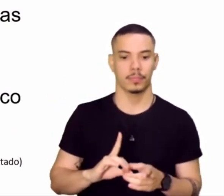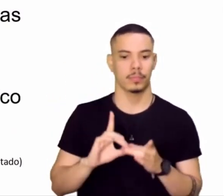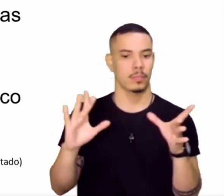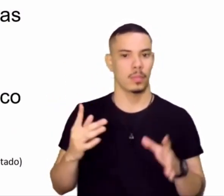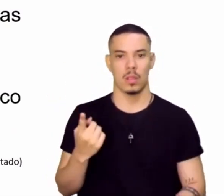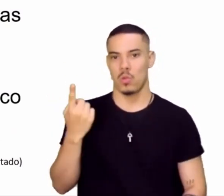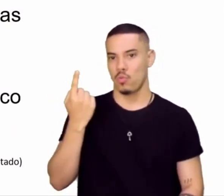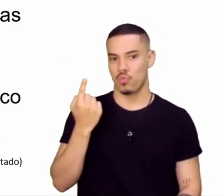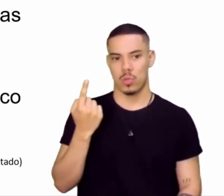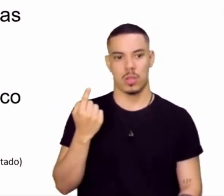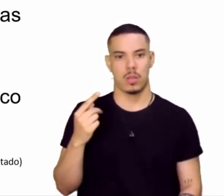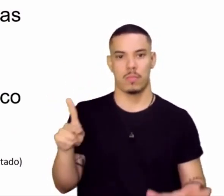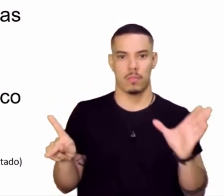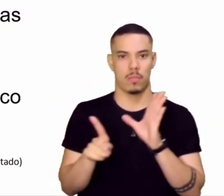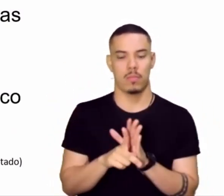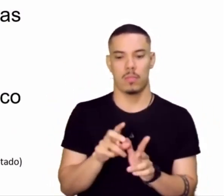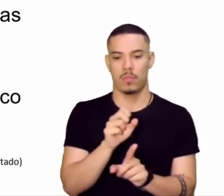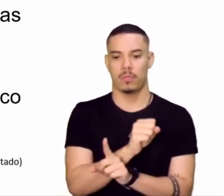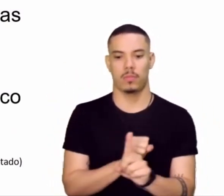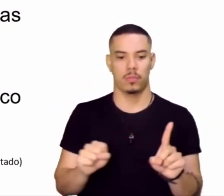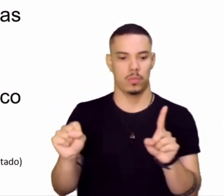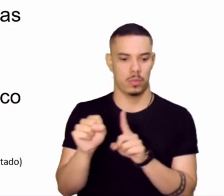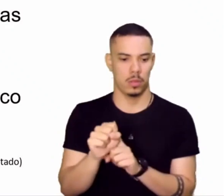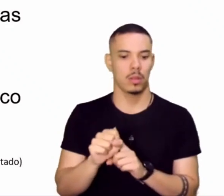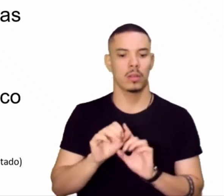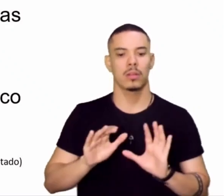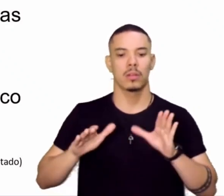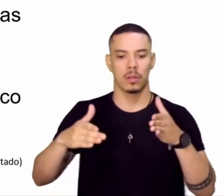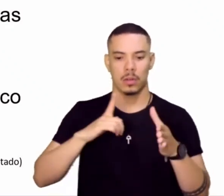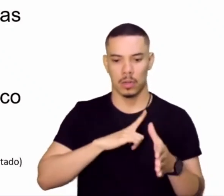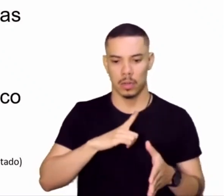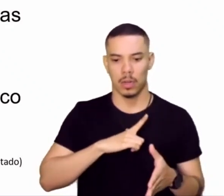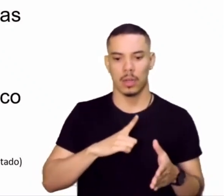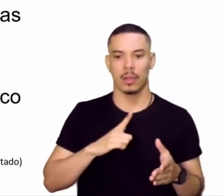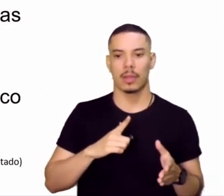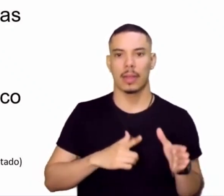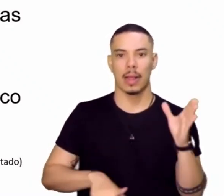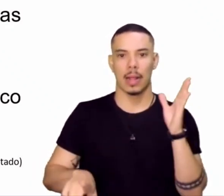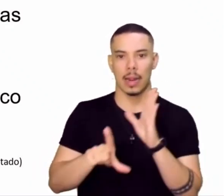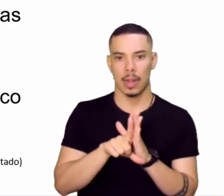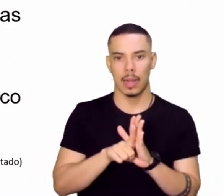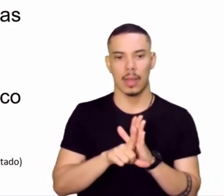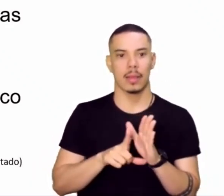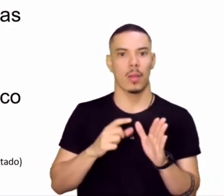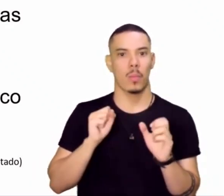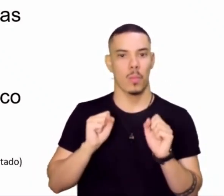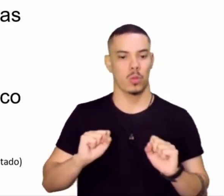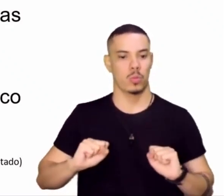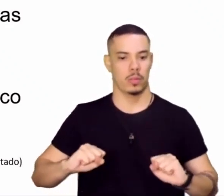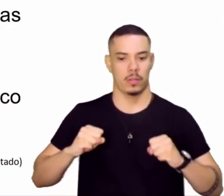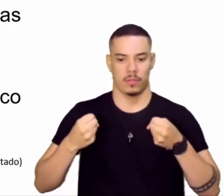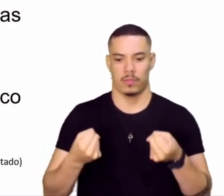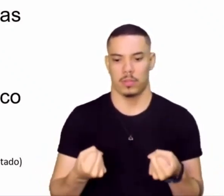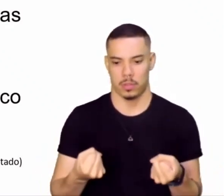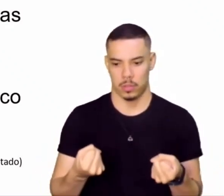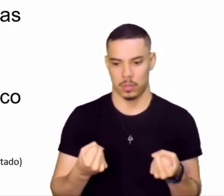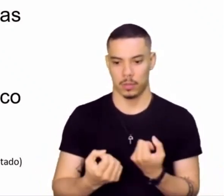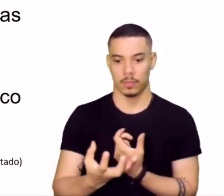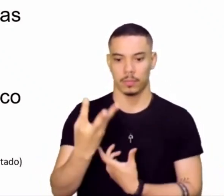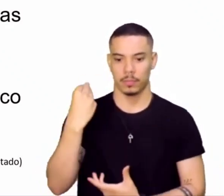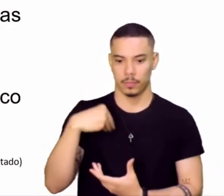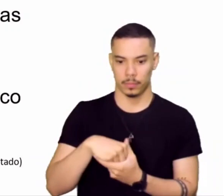única sociedade e o único regime político que considera o conflito legítimo. Exemplo, dentro do âmbito